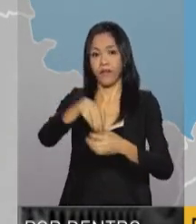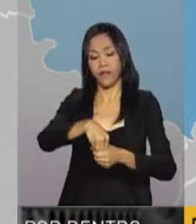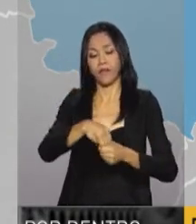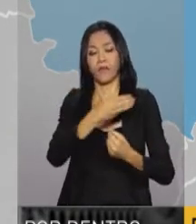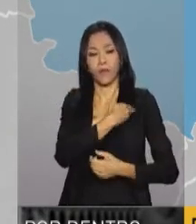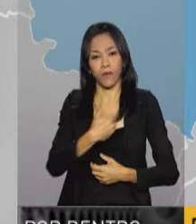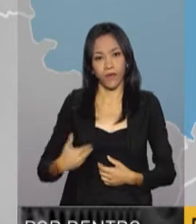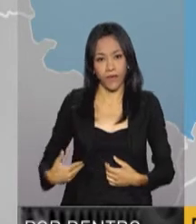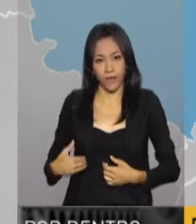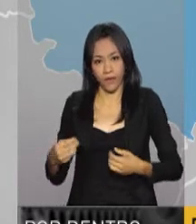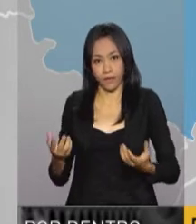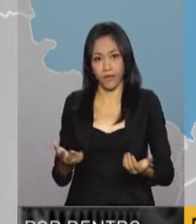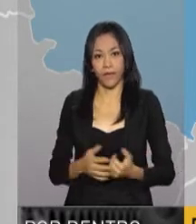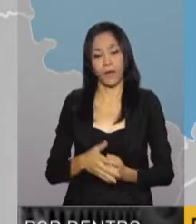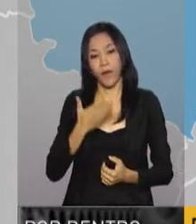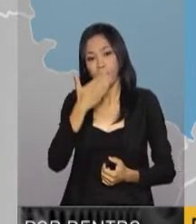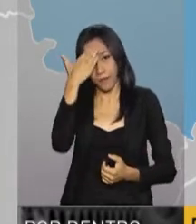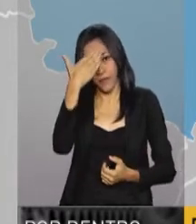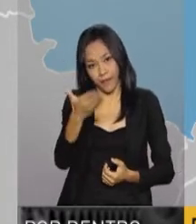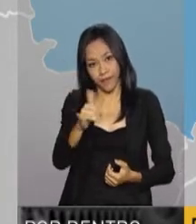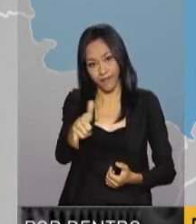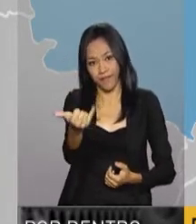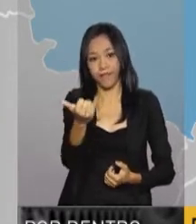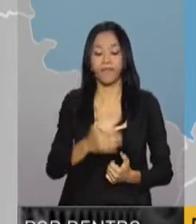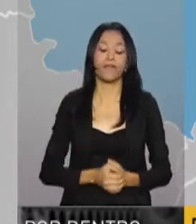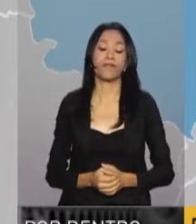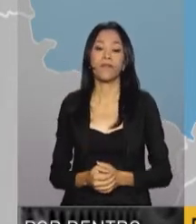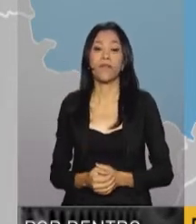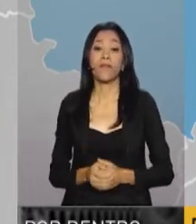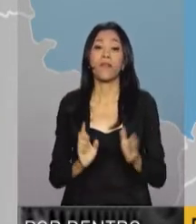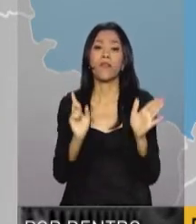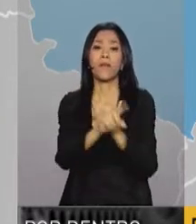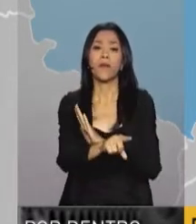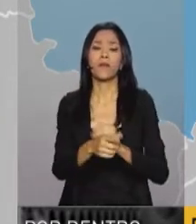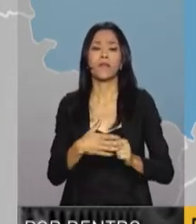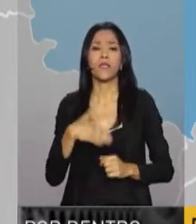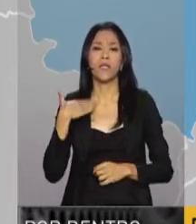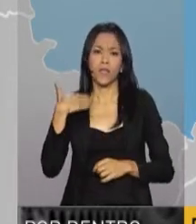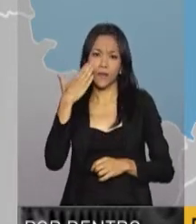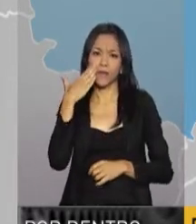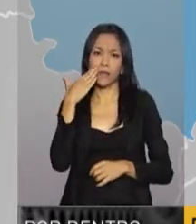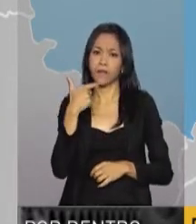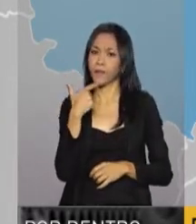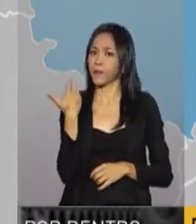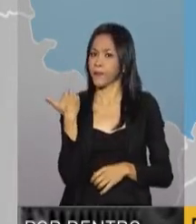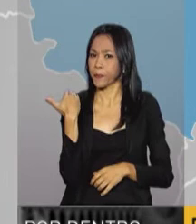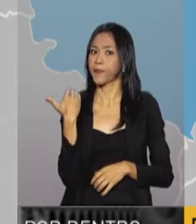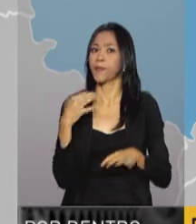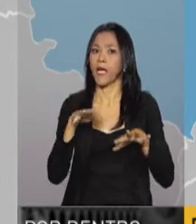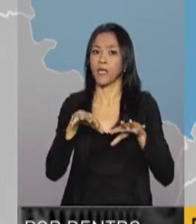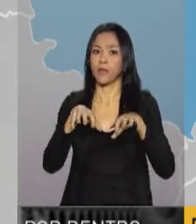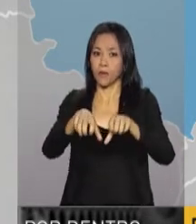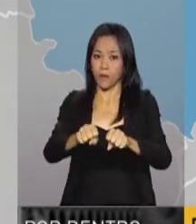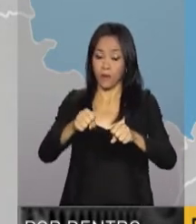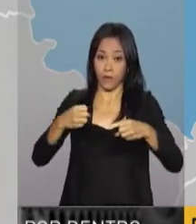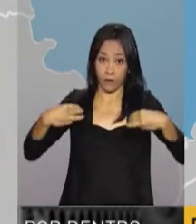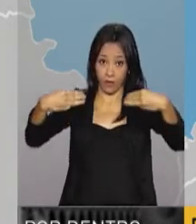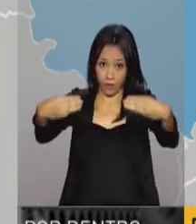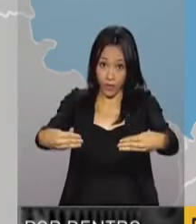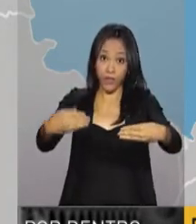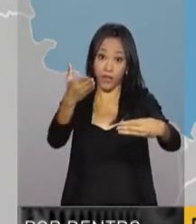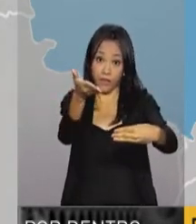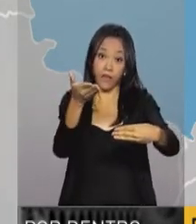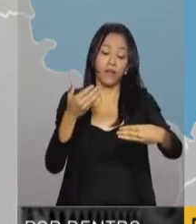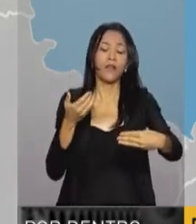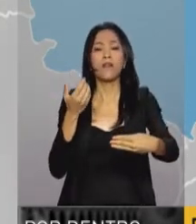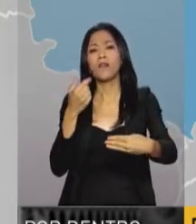fernando tá certo o ministro é senhor assumiu agora há pouco em pouco mais de um mês e eu queria saber